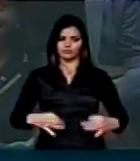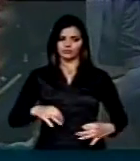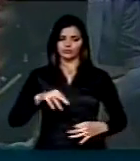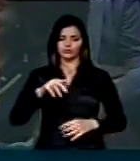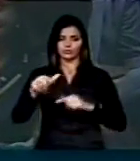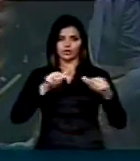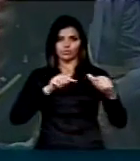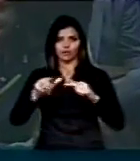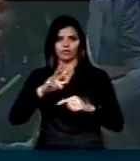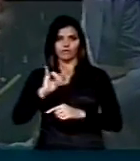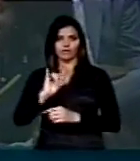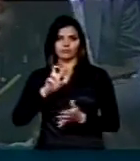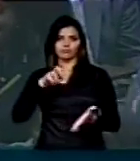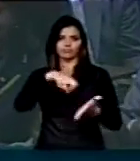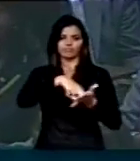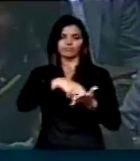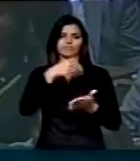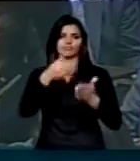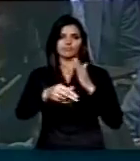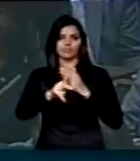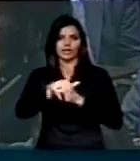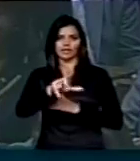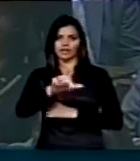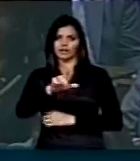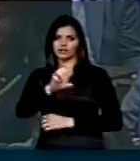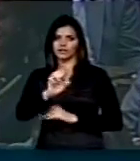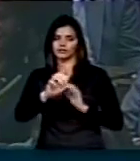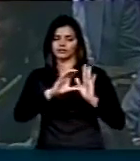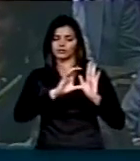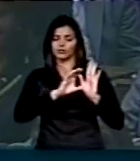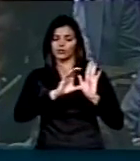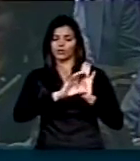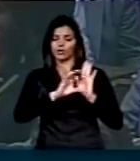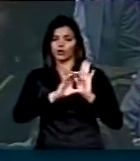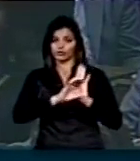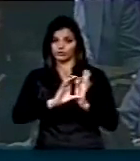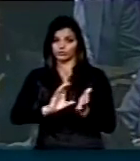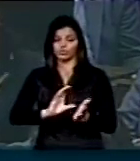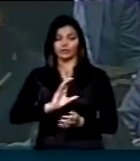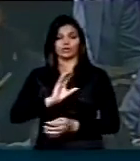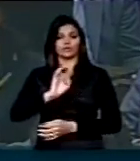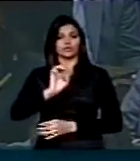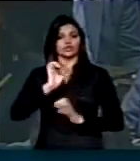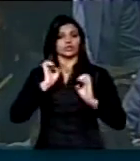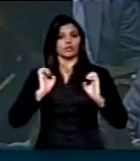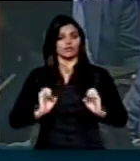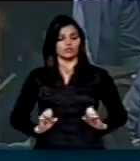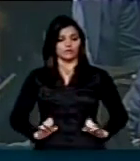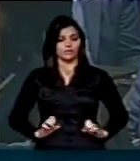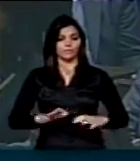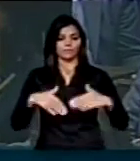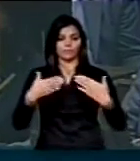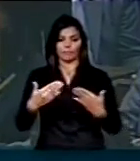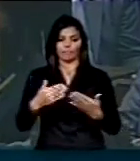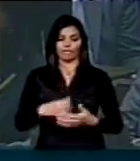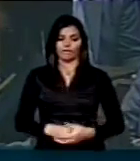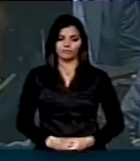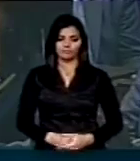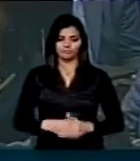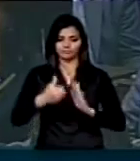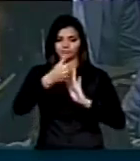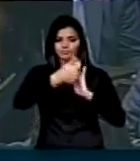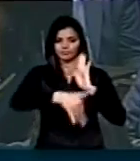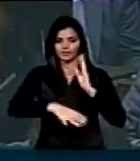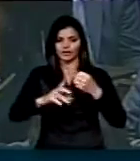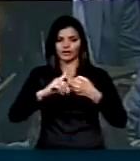penalidade e ao processo disciplinar previsto no Código de Ética. Por sua vez, o Código de Ética lista, no seu